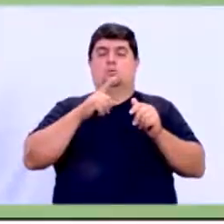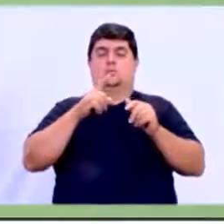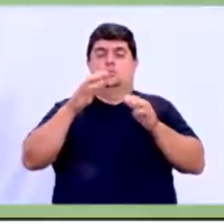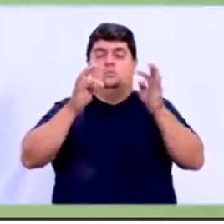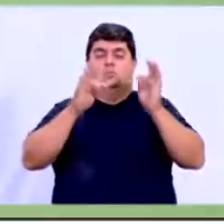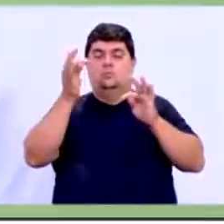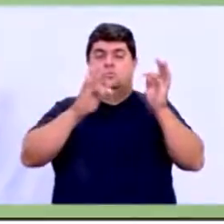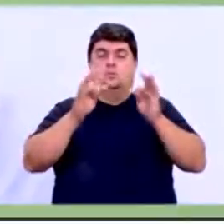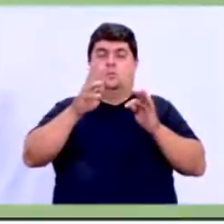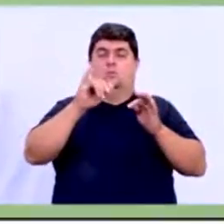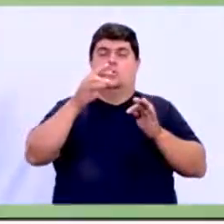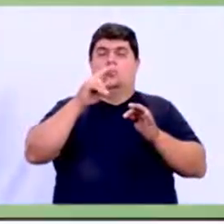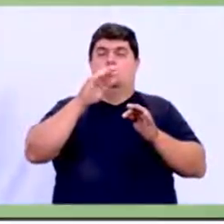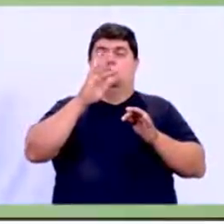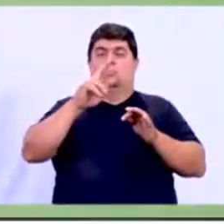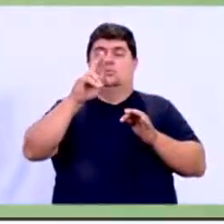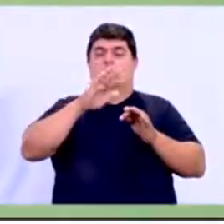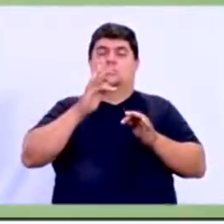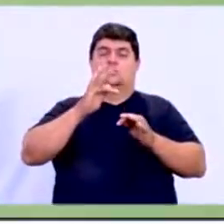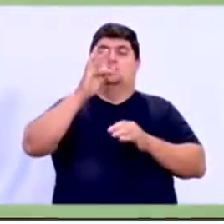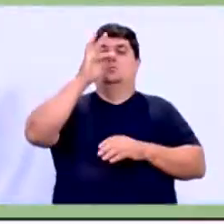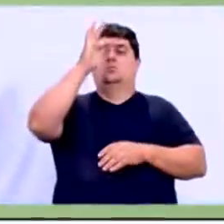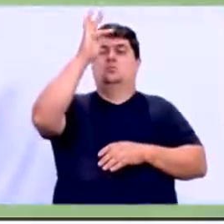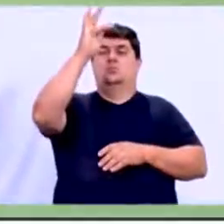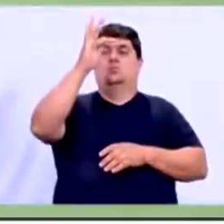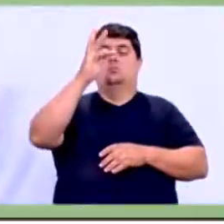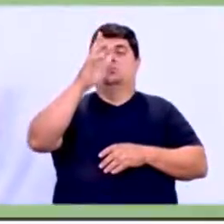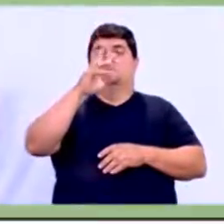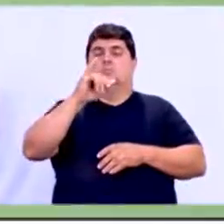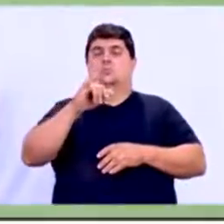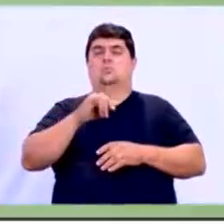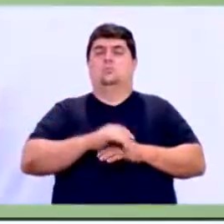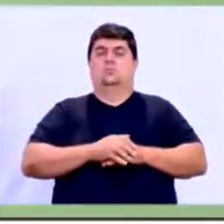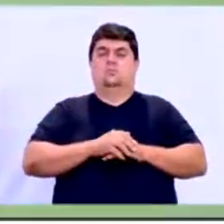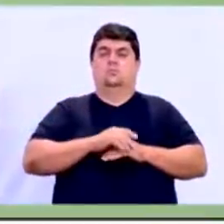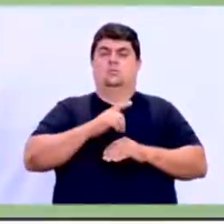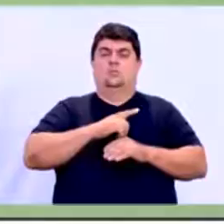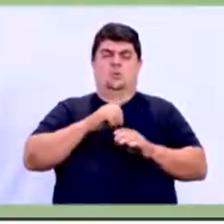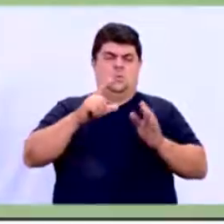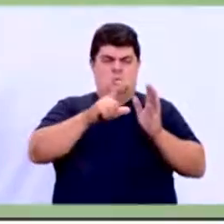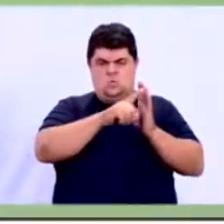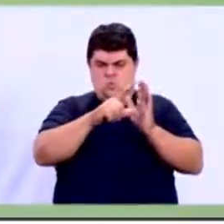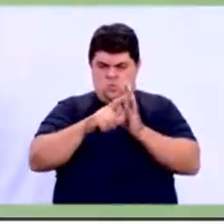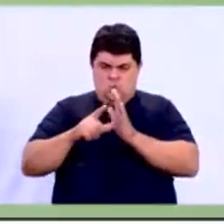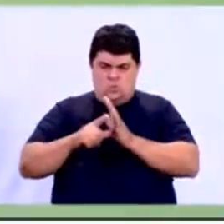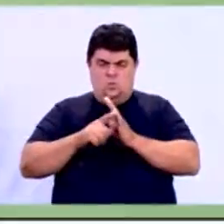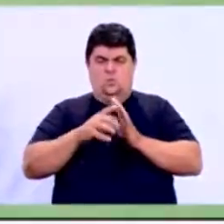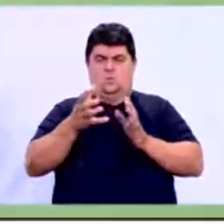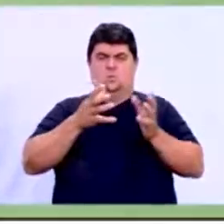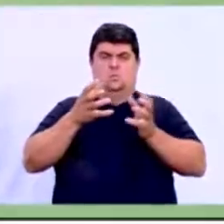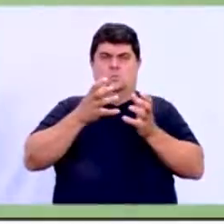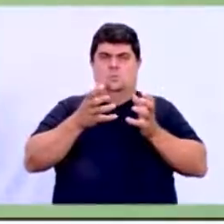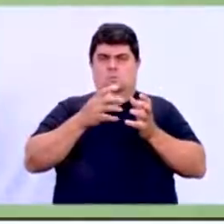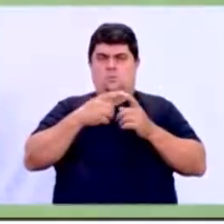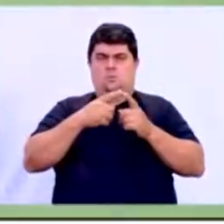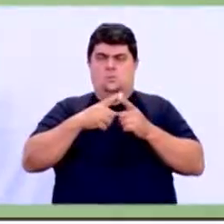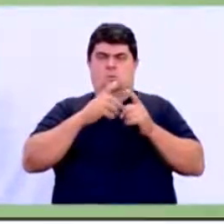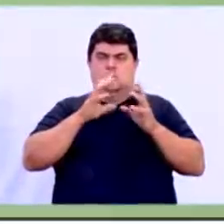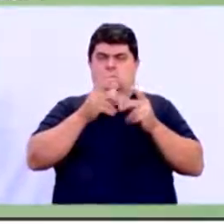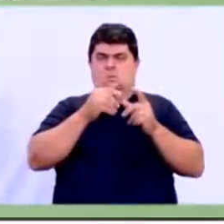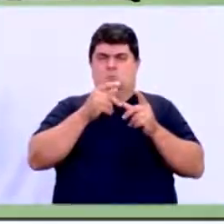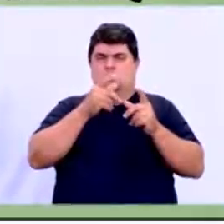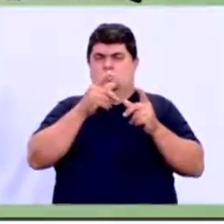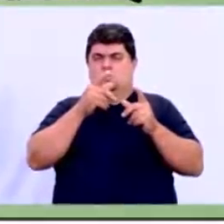que serão utilizadas no processamento, né? O mercado potencial, que é a fatia da